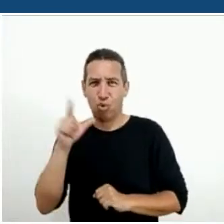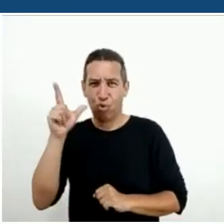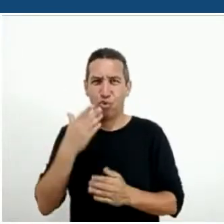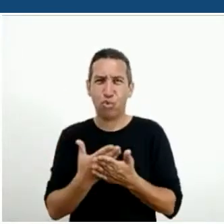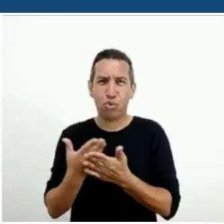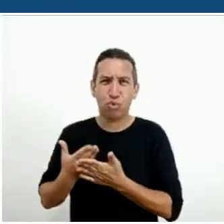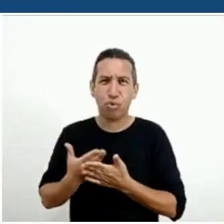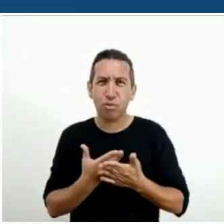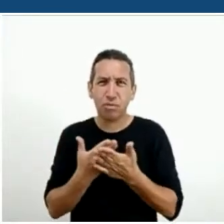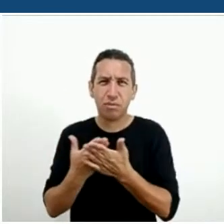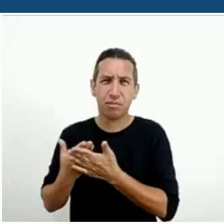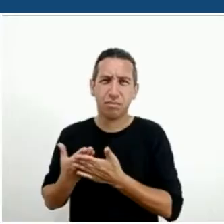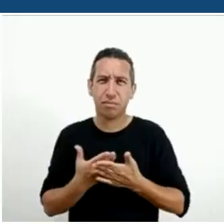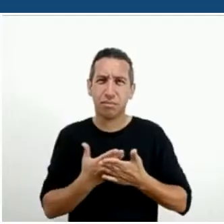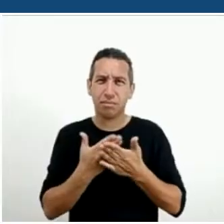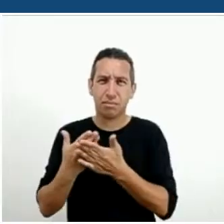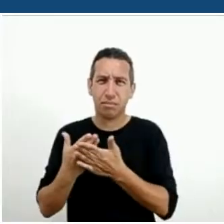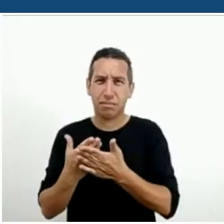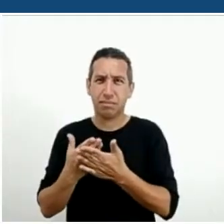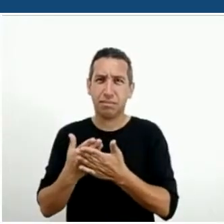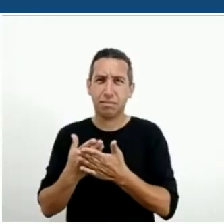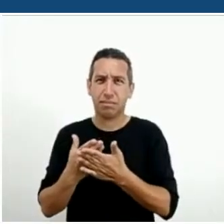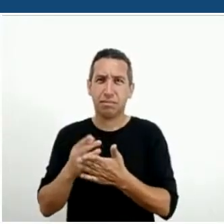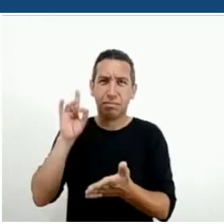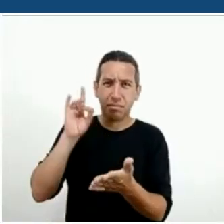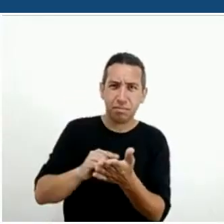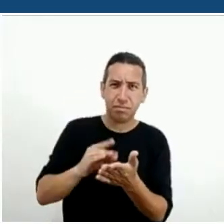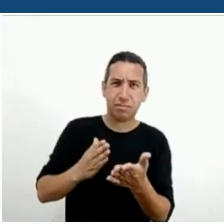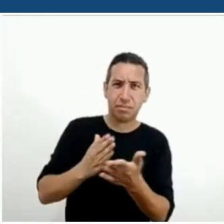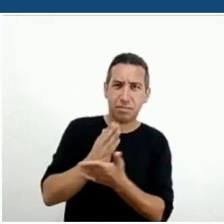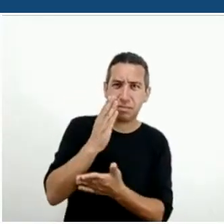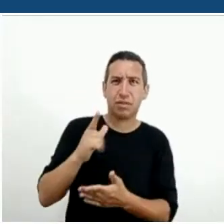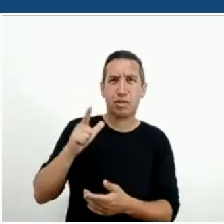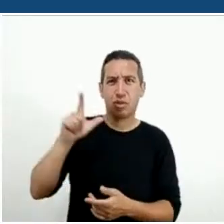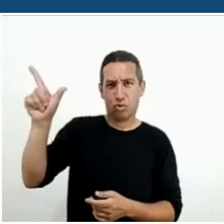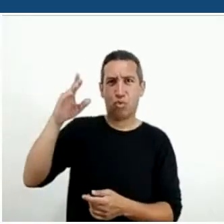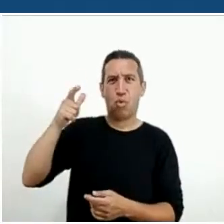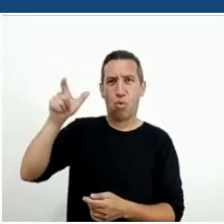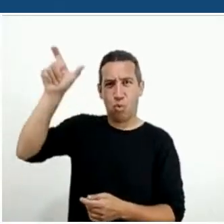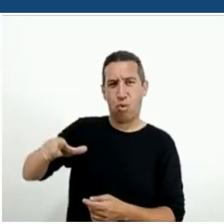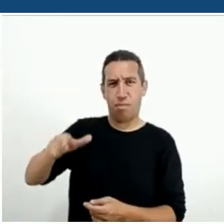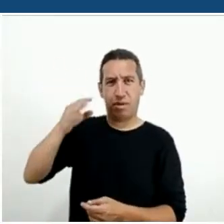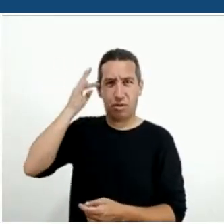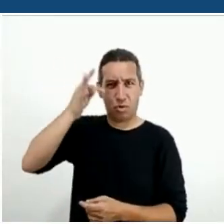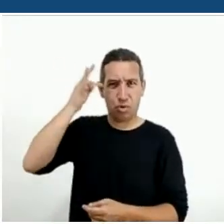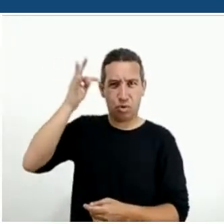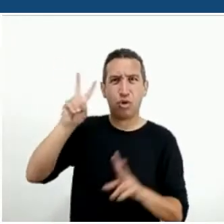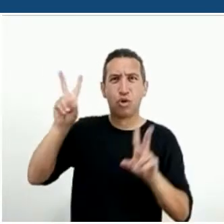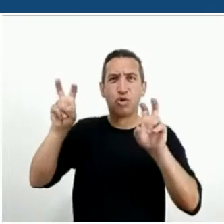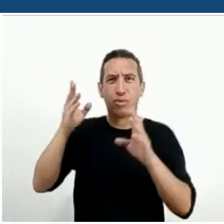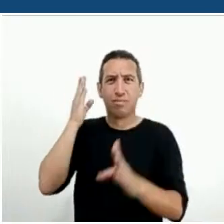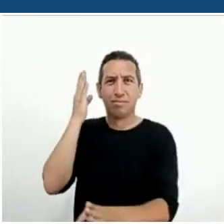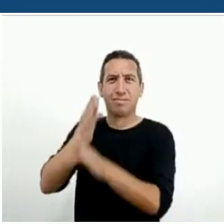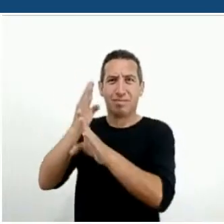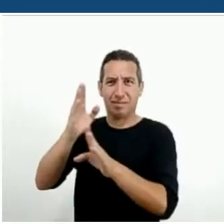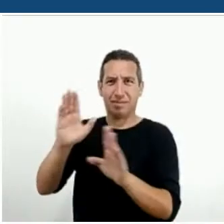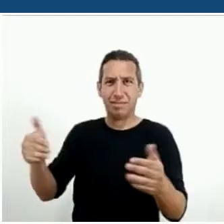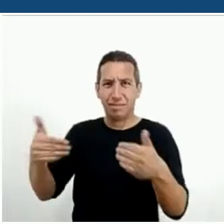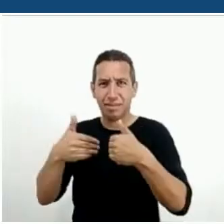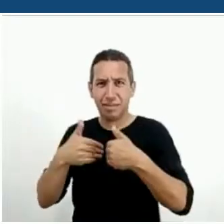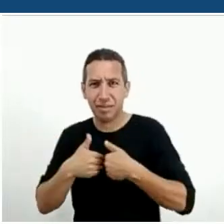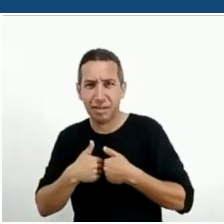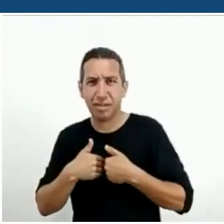a validação do questionário, que é do Baron Cohen, para diagnóstico de autismo em pessoas de 4 a 11 anos de